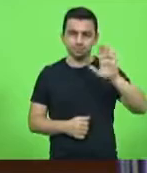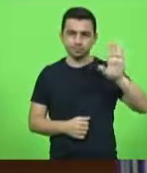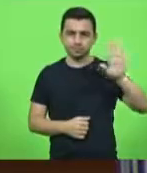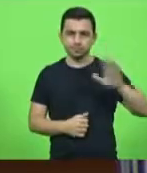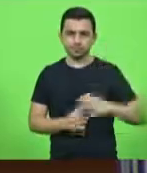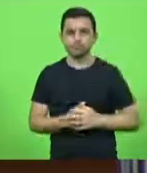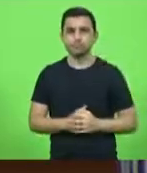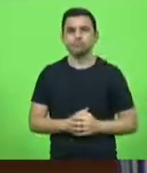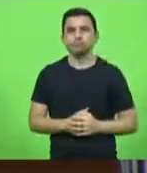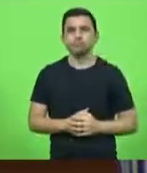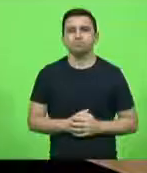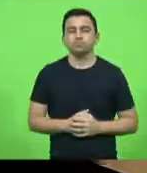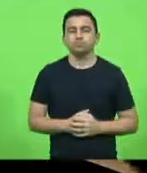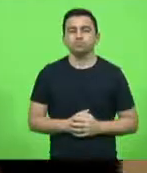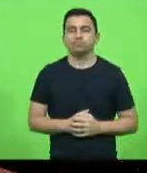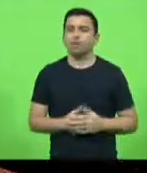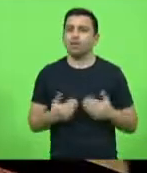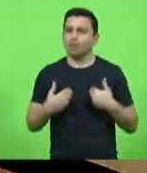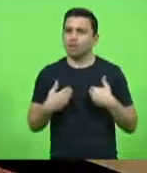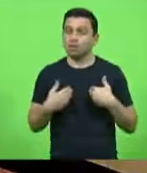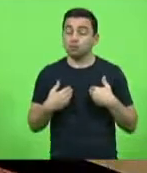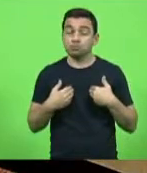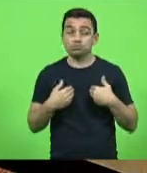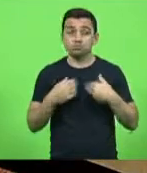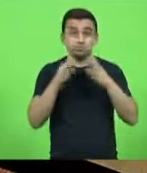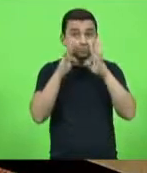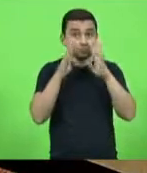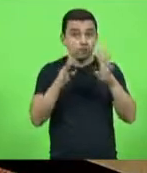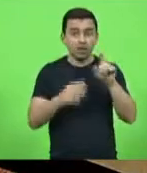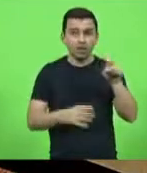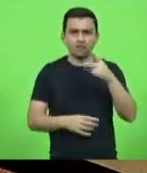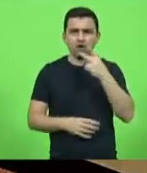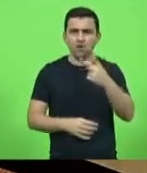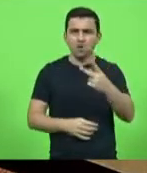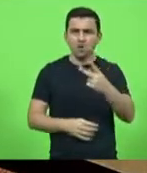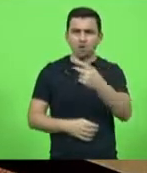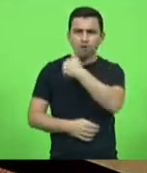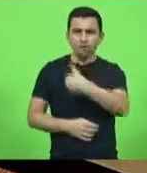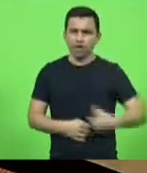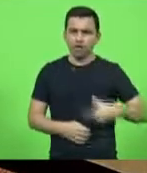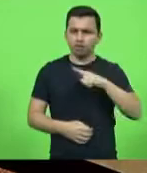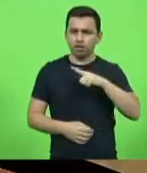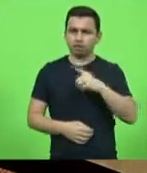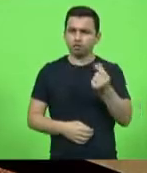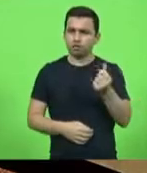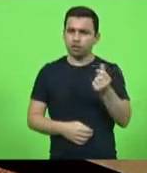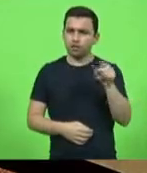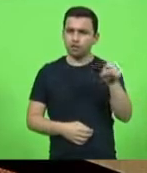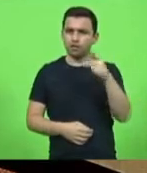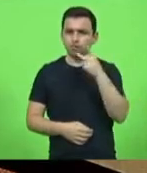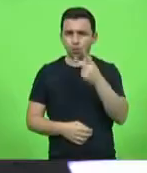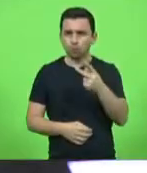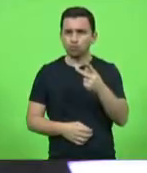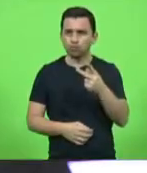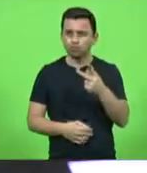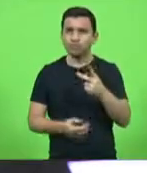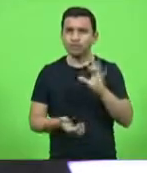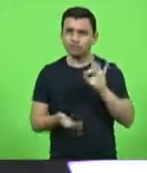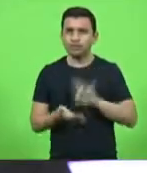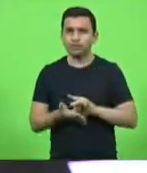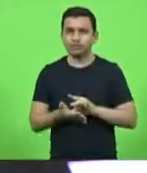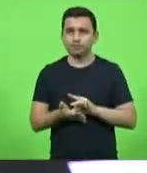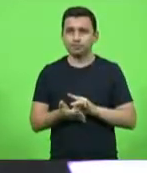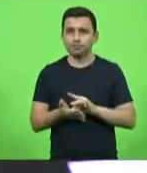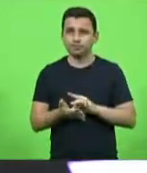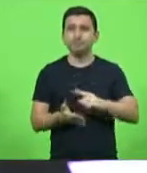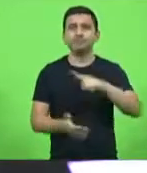eu me chamo muita atenção quando ele fala que o Estado tem recursos sim e olha o Estado tem que